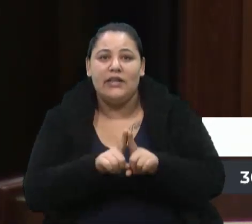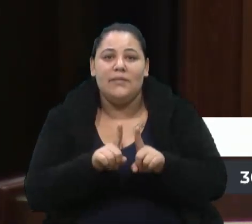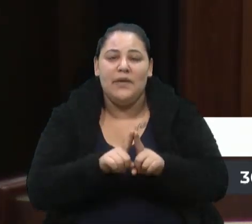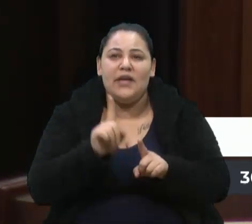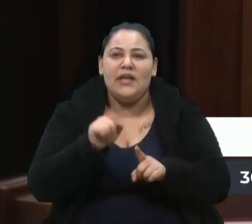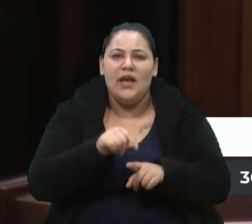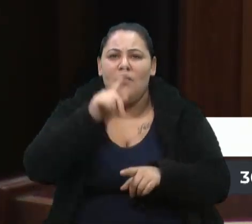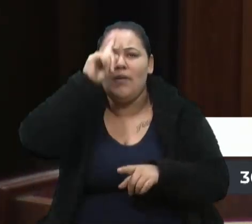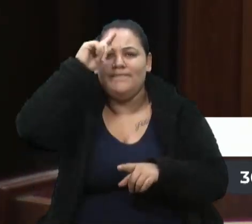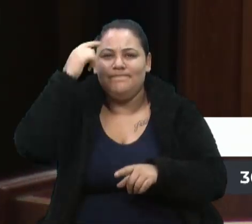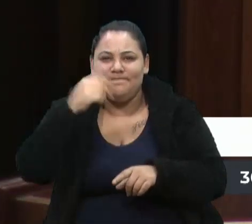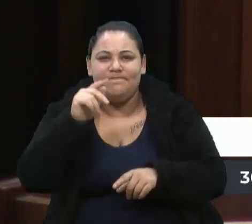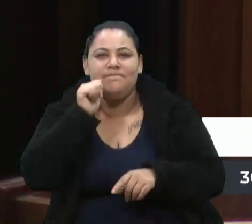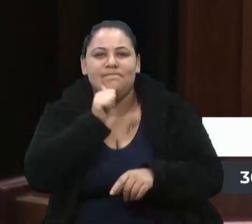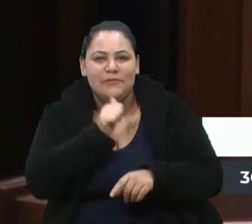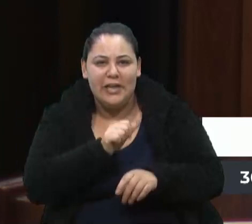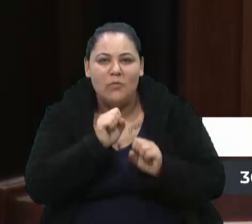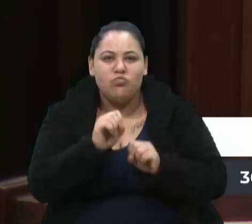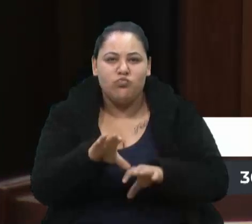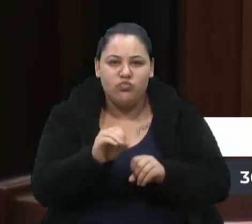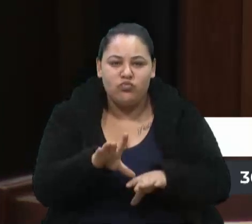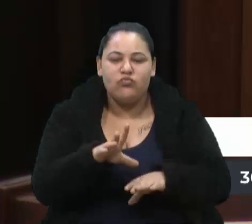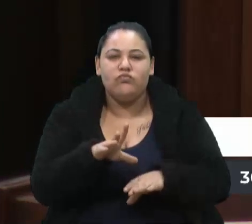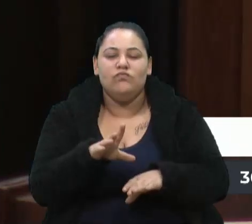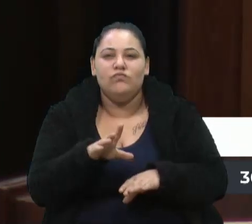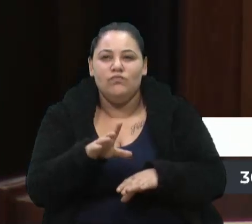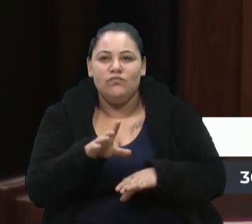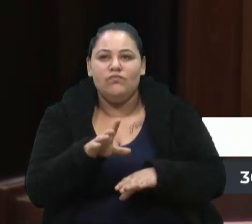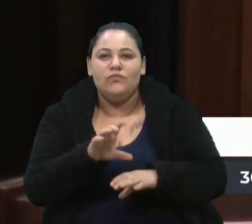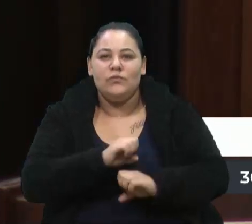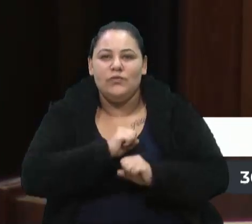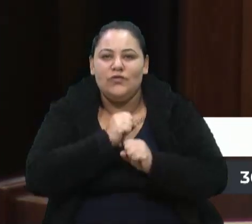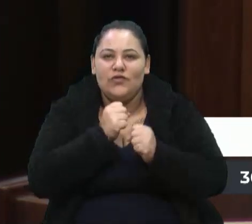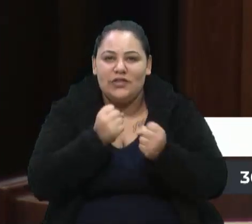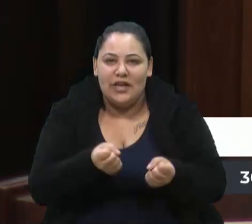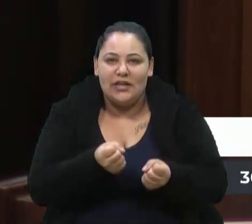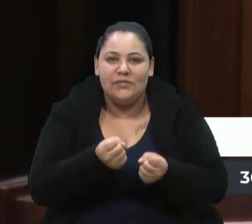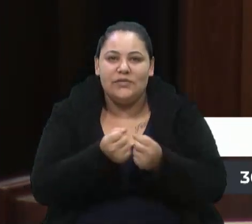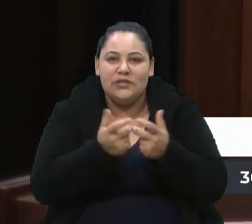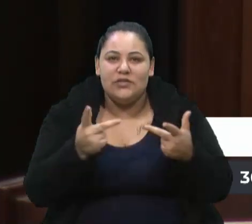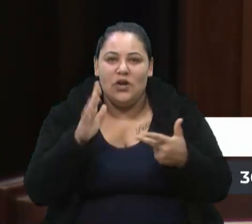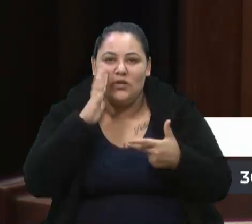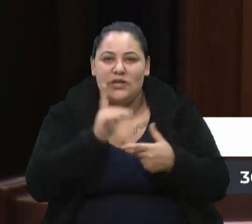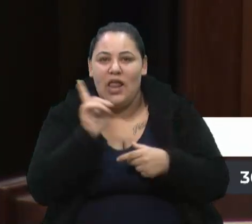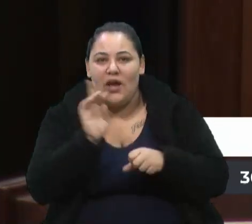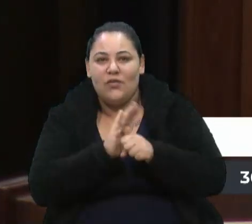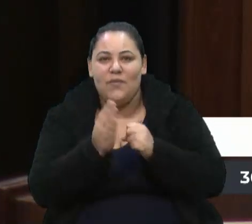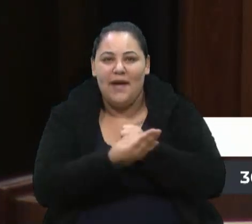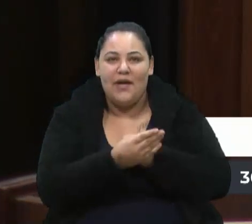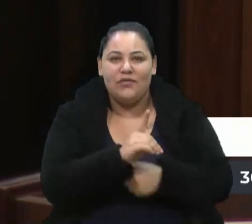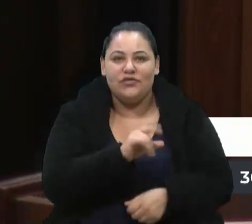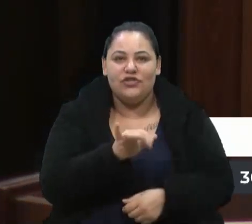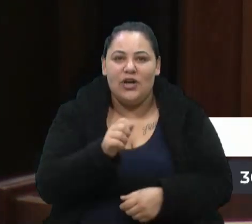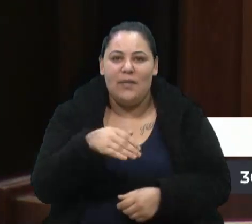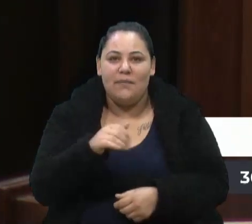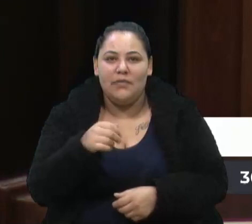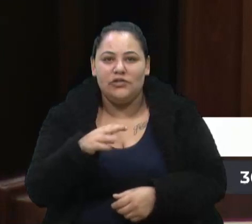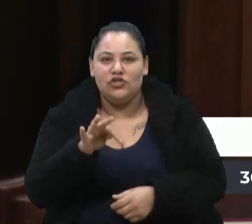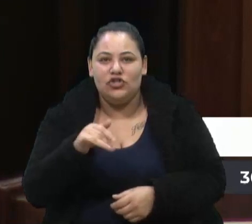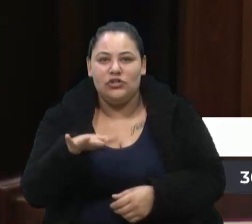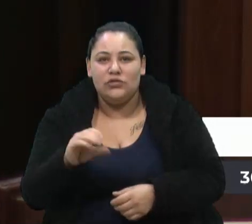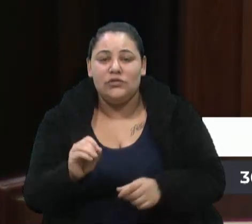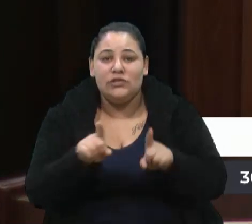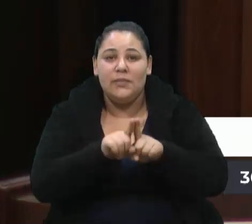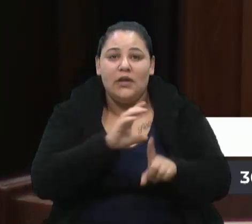uma incansável Educadora para que as coisas aconteçam lá no bairro Diamantina e também a coordenadora do programa